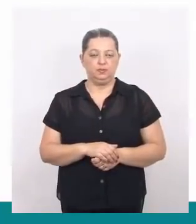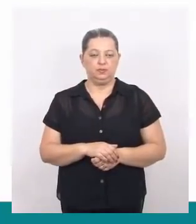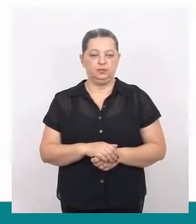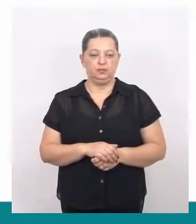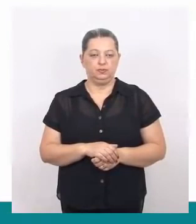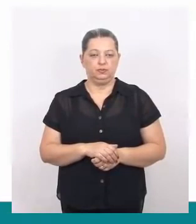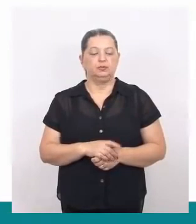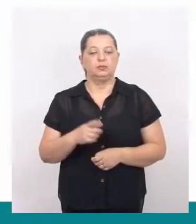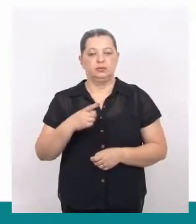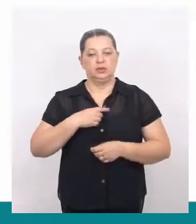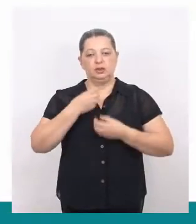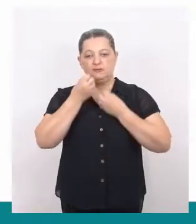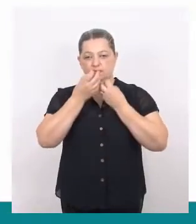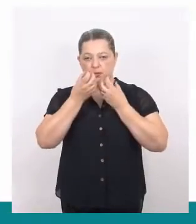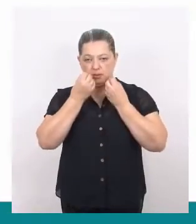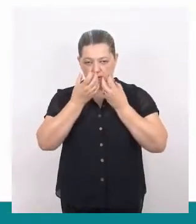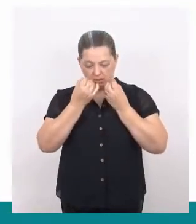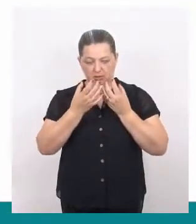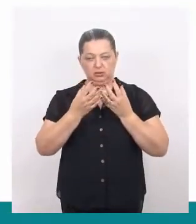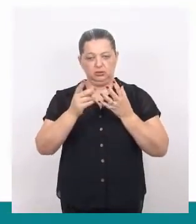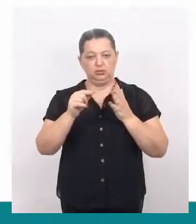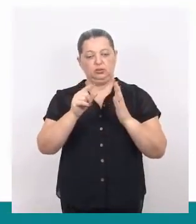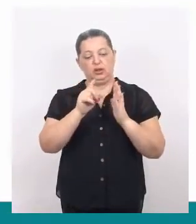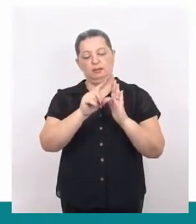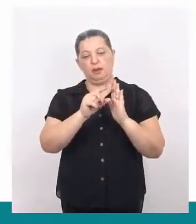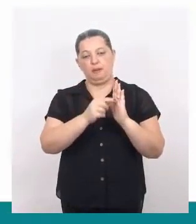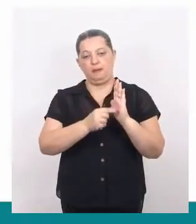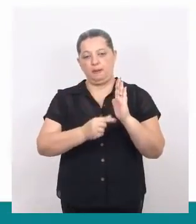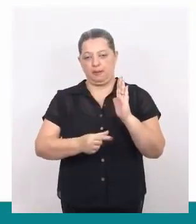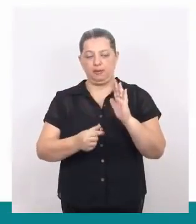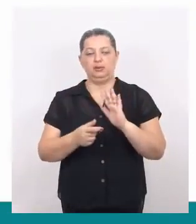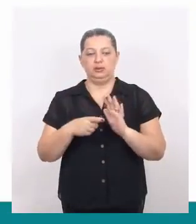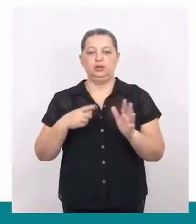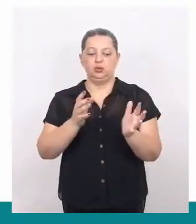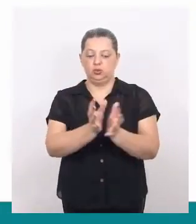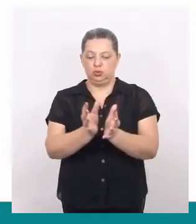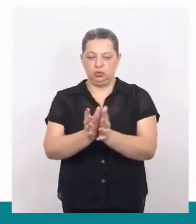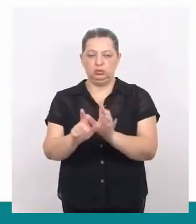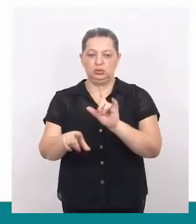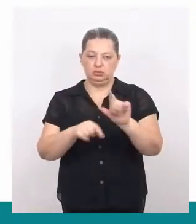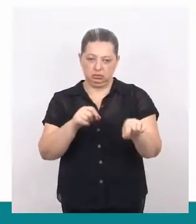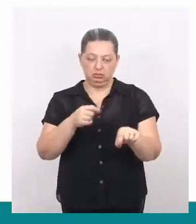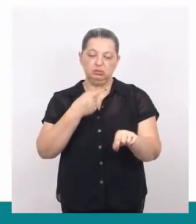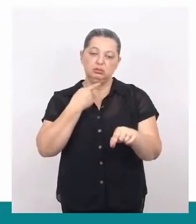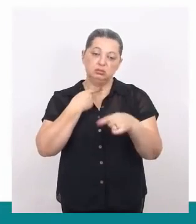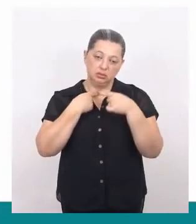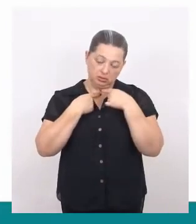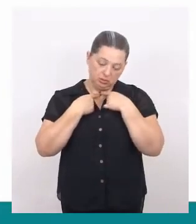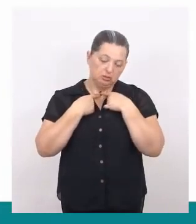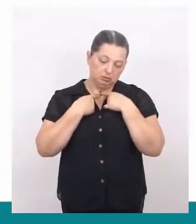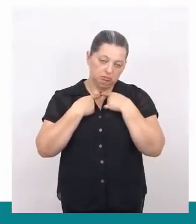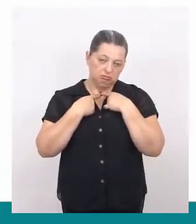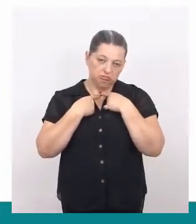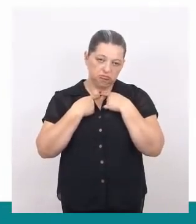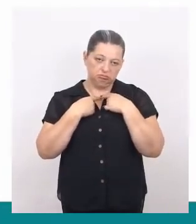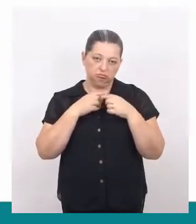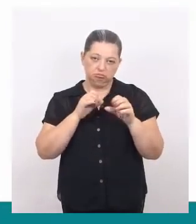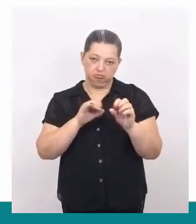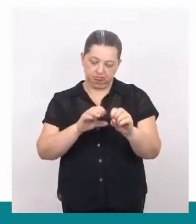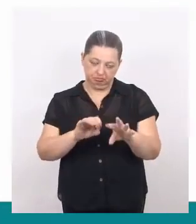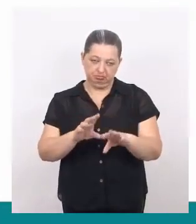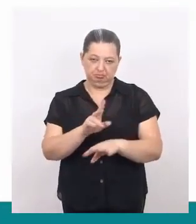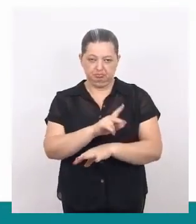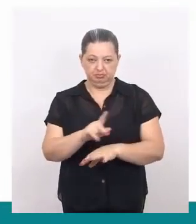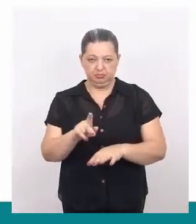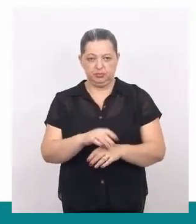Aqui vem os dados, tá? Que logo abaixo na mesma tela é possível selecionar a turma que você vai desejar atribuir para esse docente.